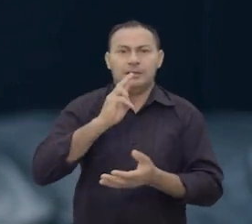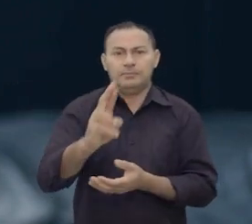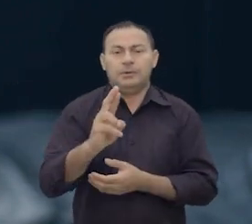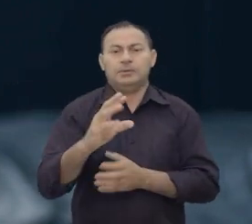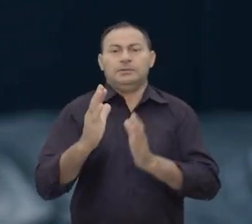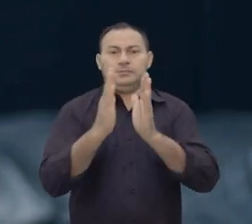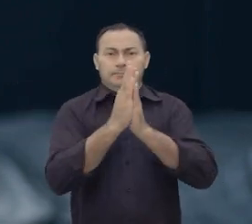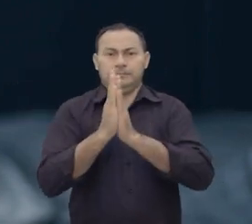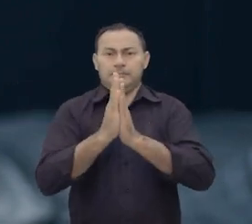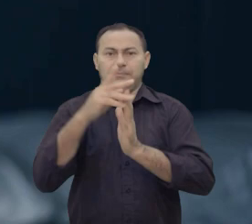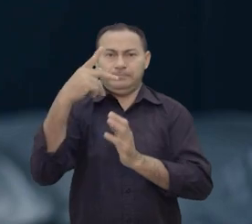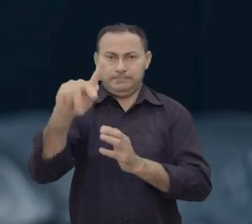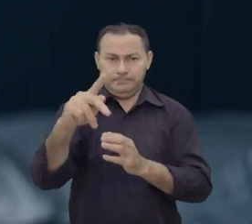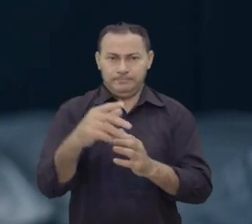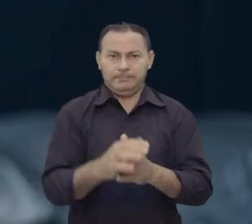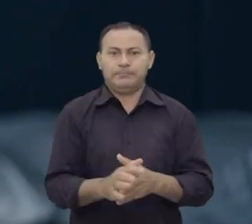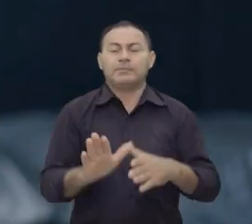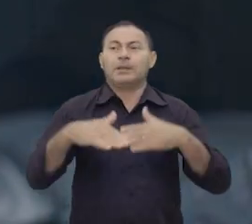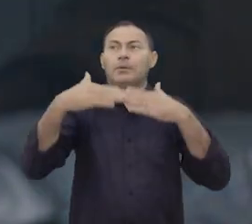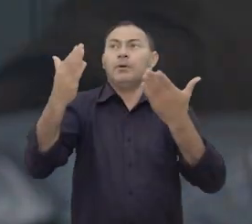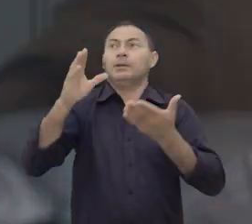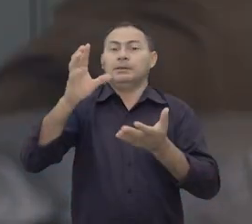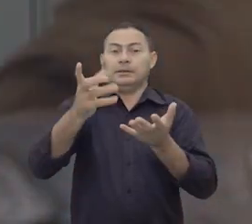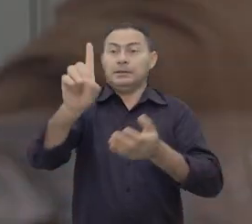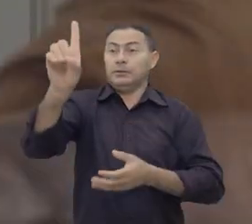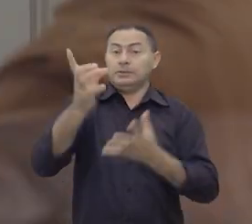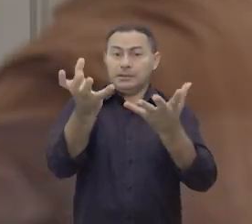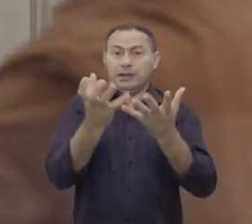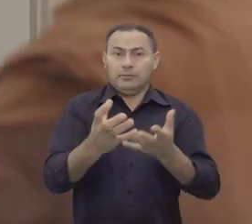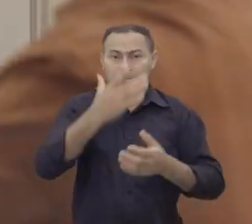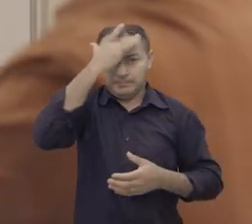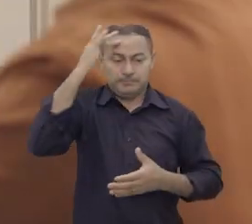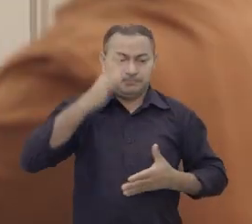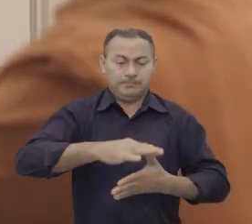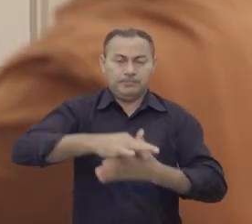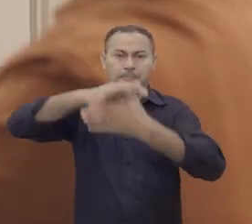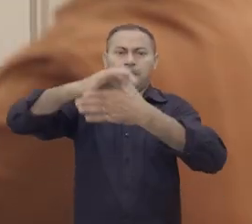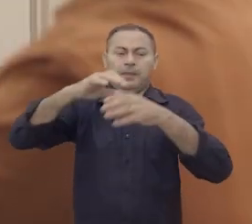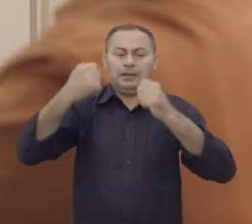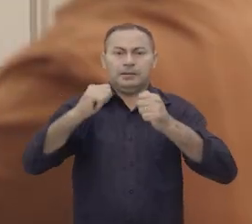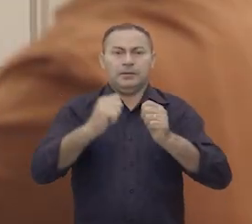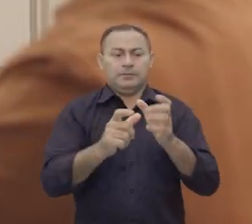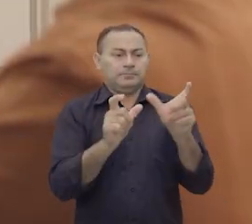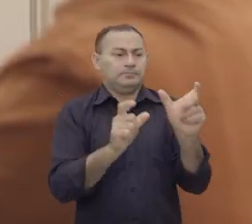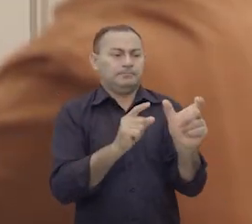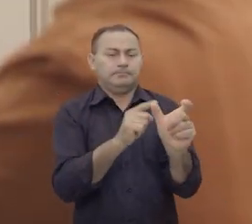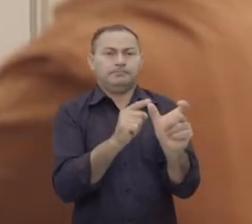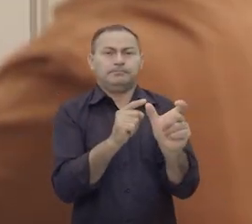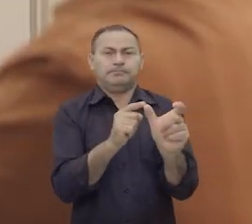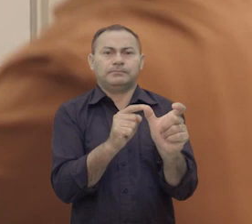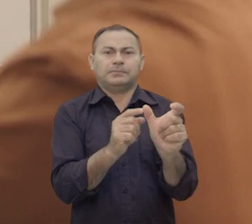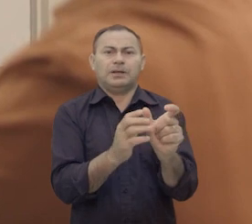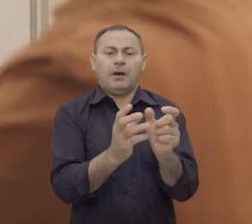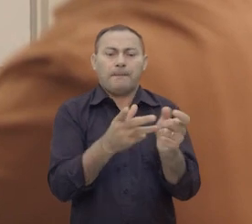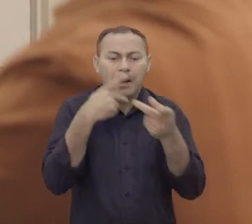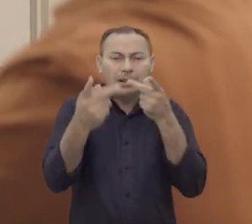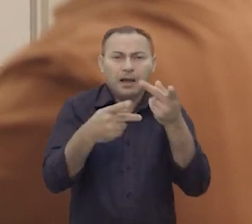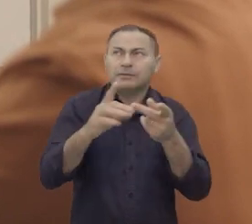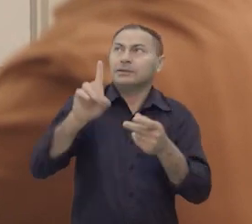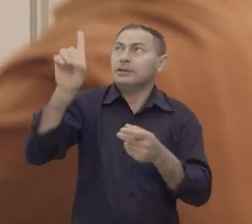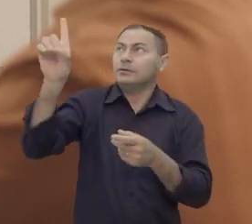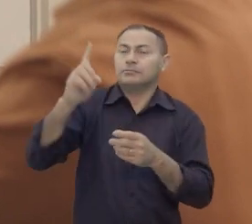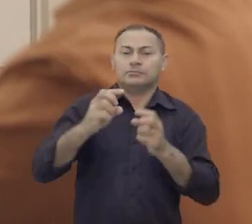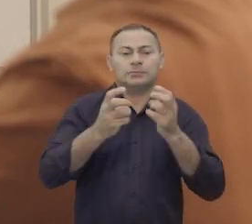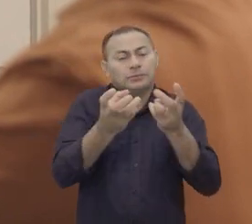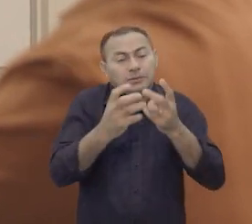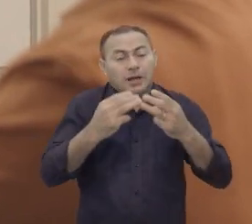da resposta da sua oração. Quando Deus quer uma pessoa para liderar, ele deve ter uma palavra de Deus com